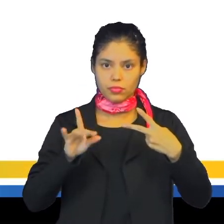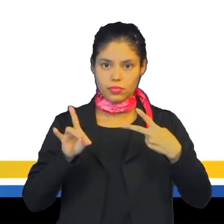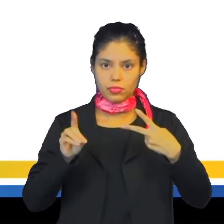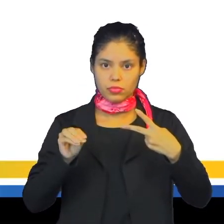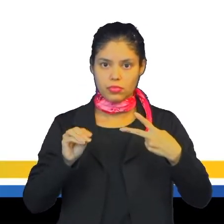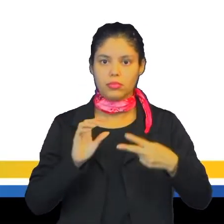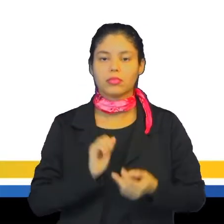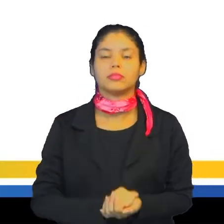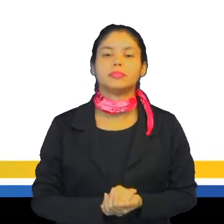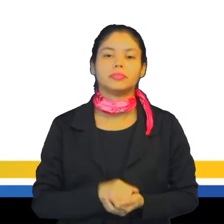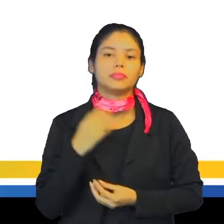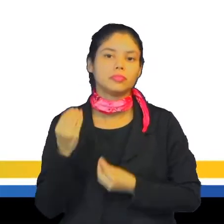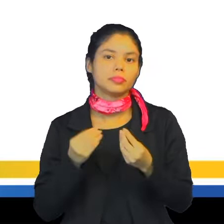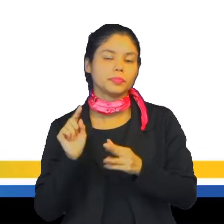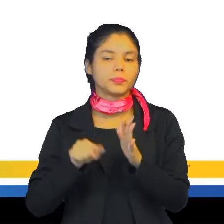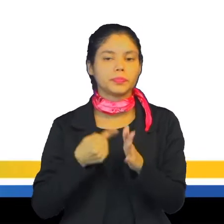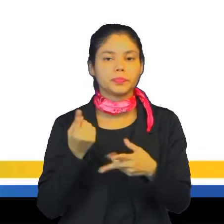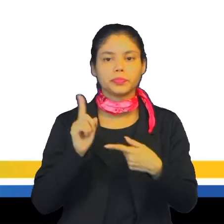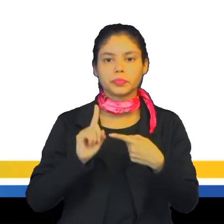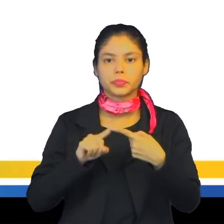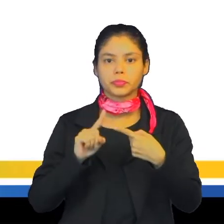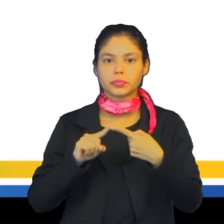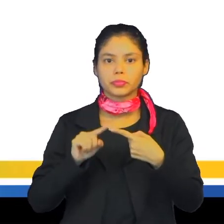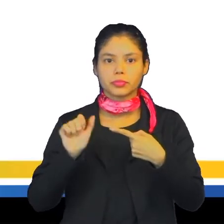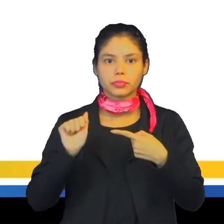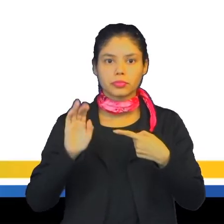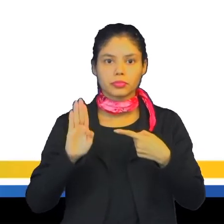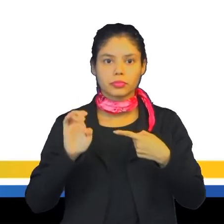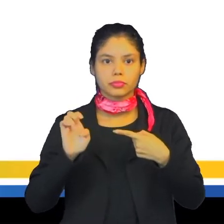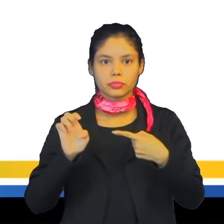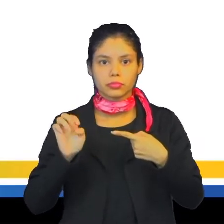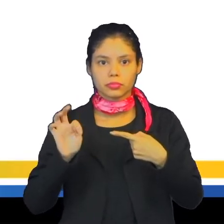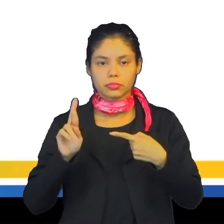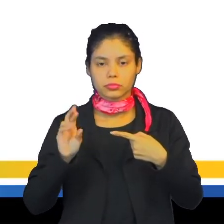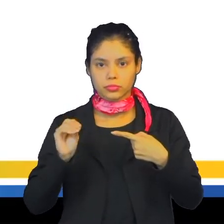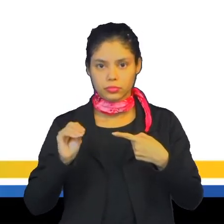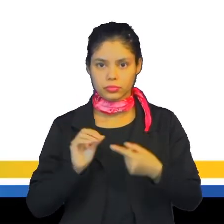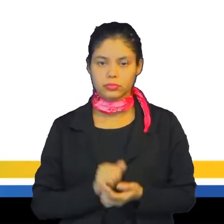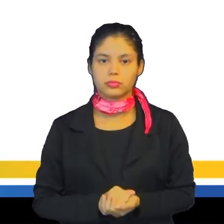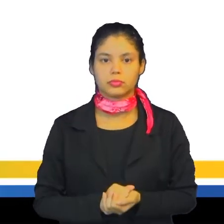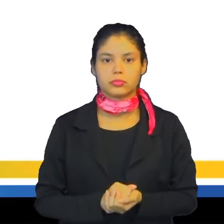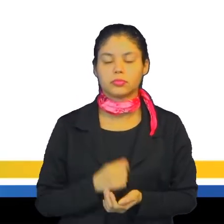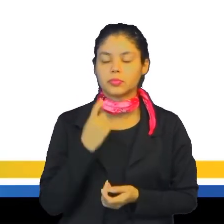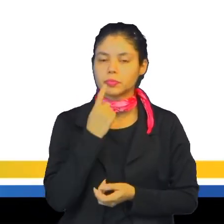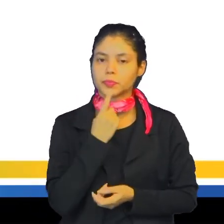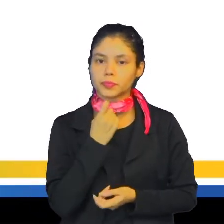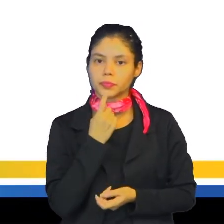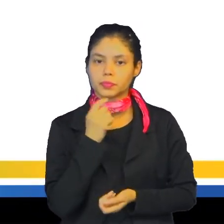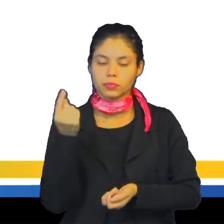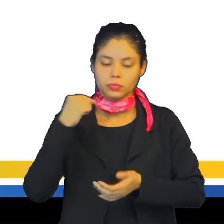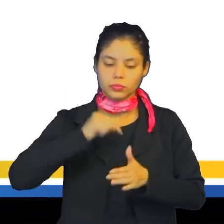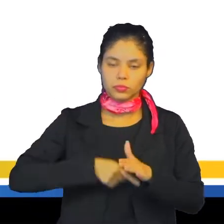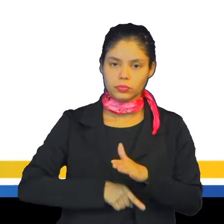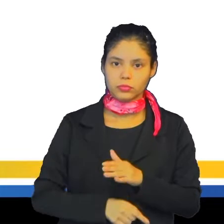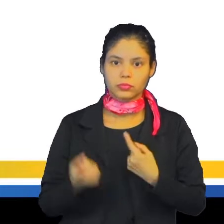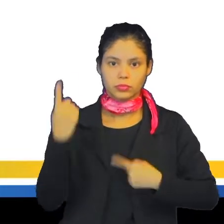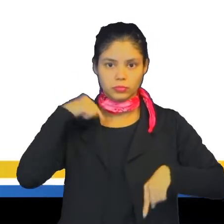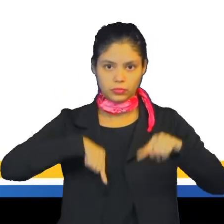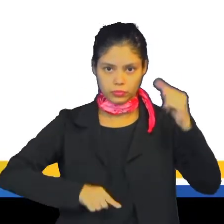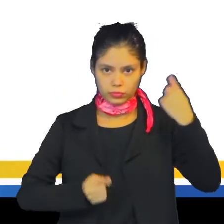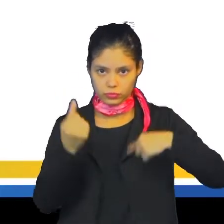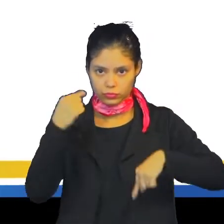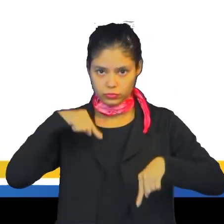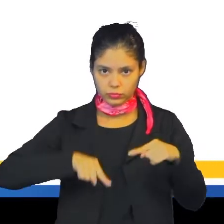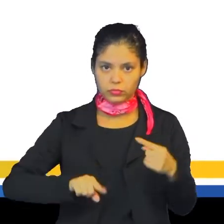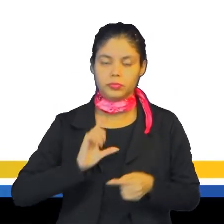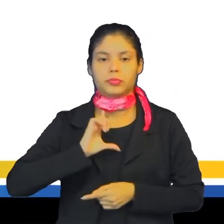circulatório fechado. Vamos falar primeiro do sistema circulatório aberto. O que acontece? O sangue circula dentro dos vasos, ele